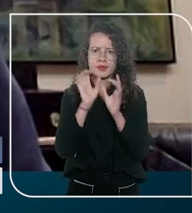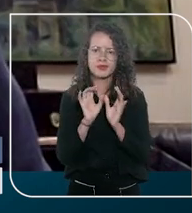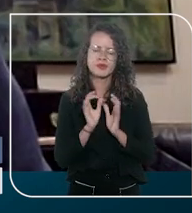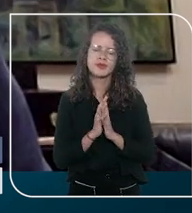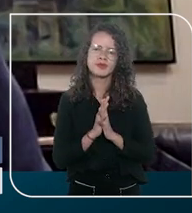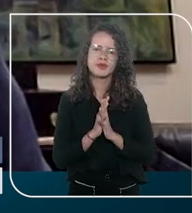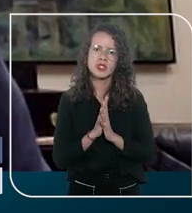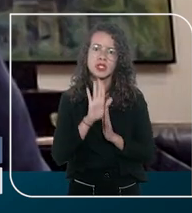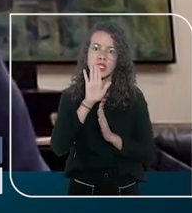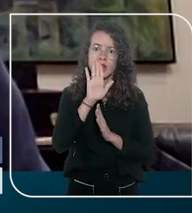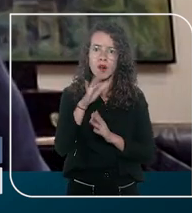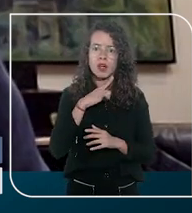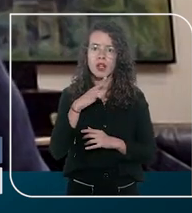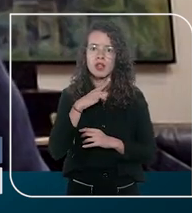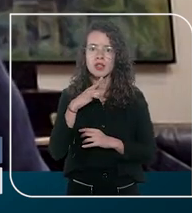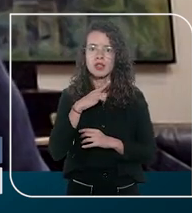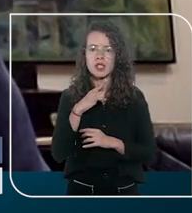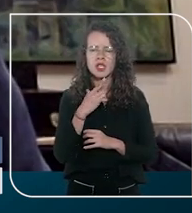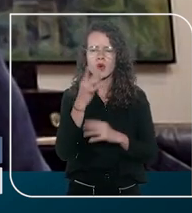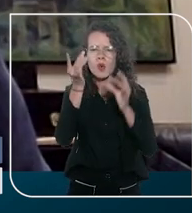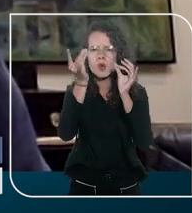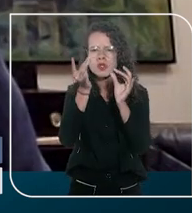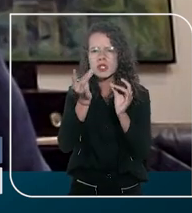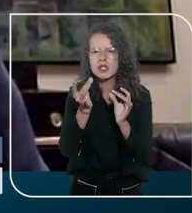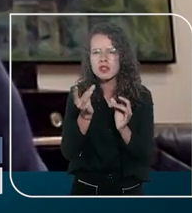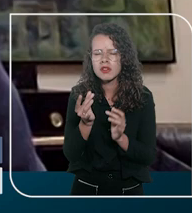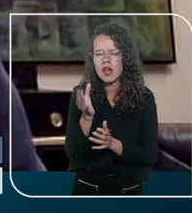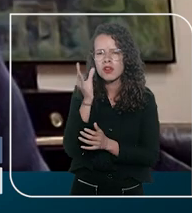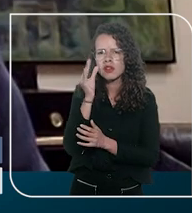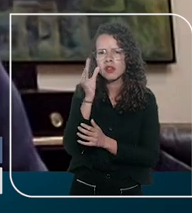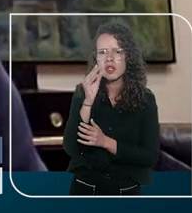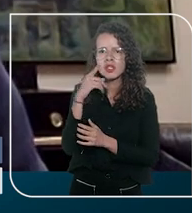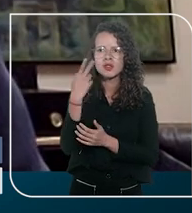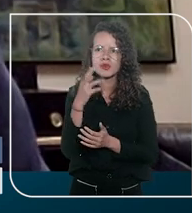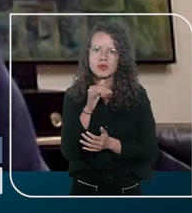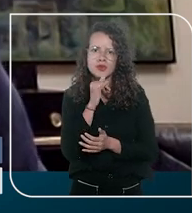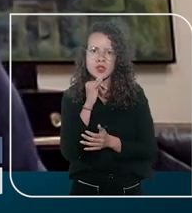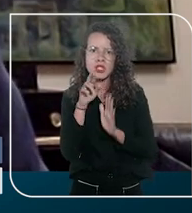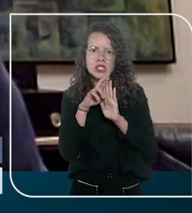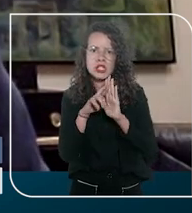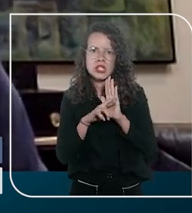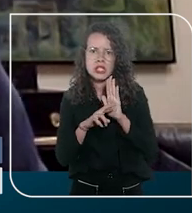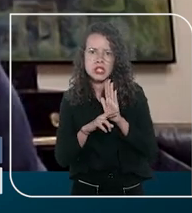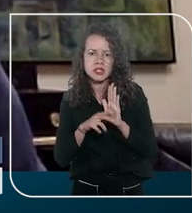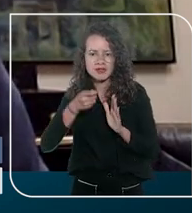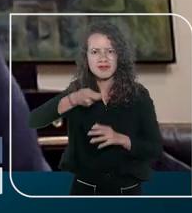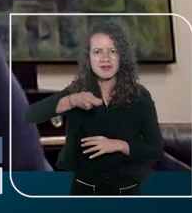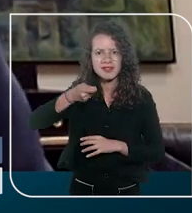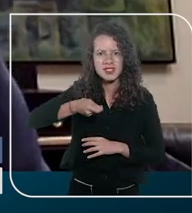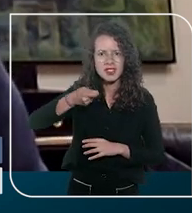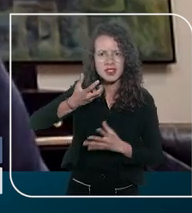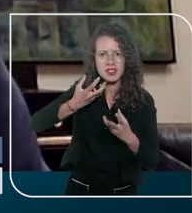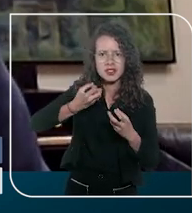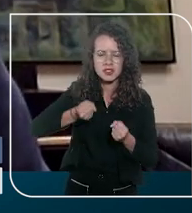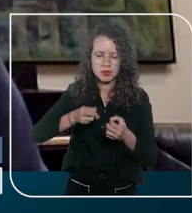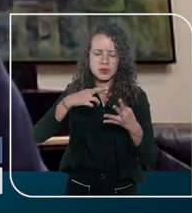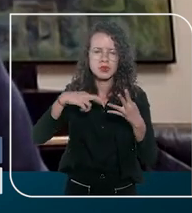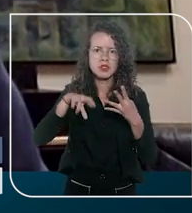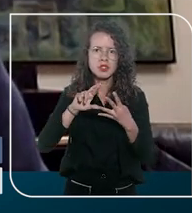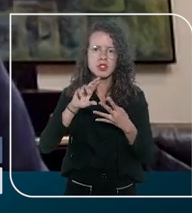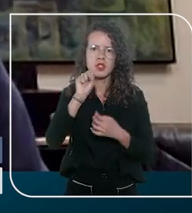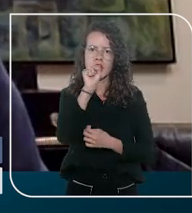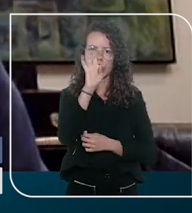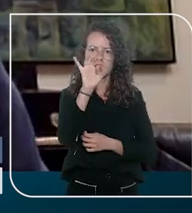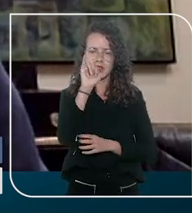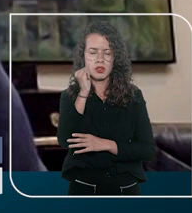um aspecto muito interessante, a gente fala de requisito de admissibilidade específico do recurso, e o STJ, o